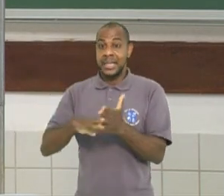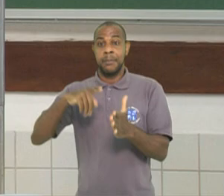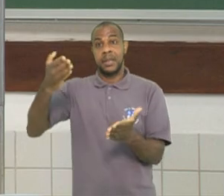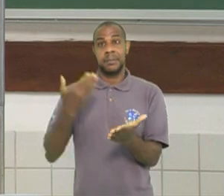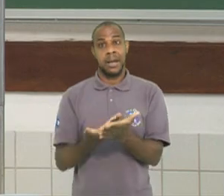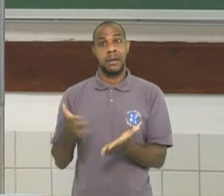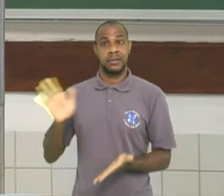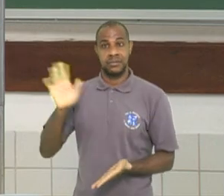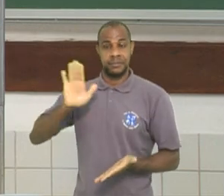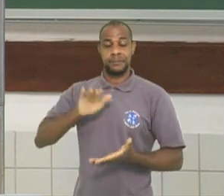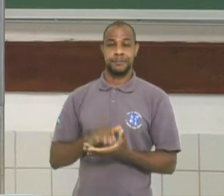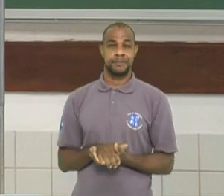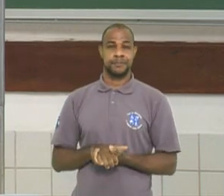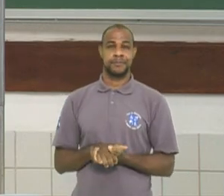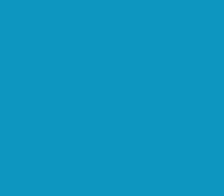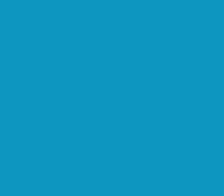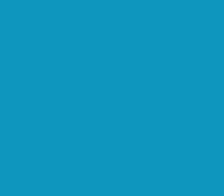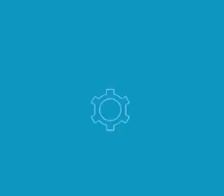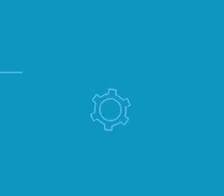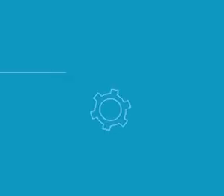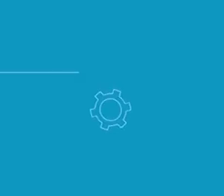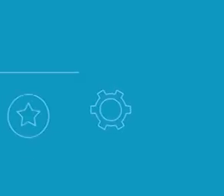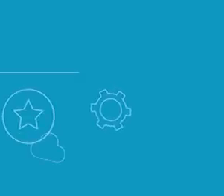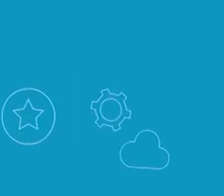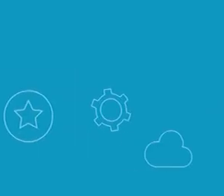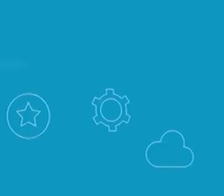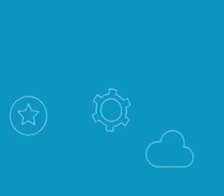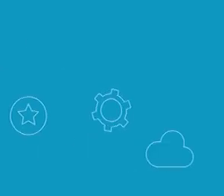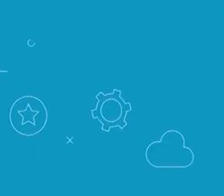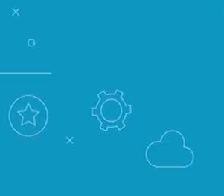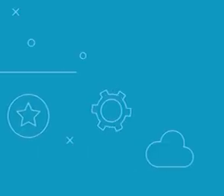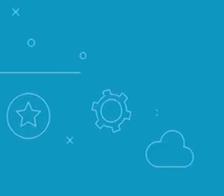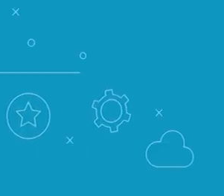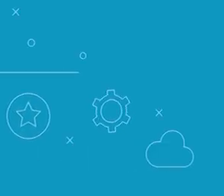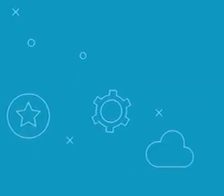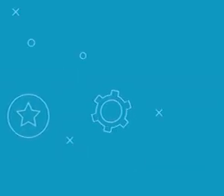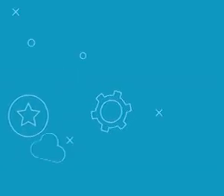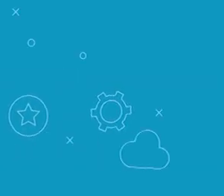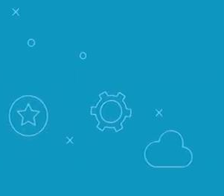aula gente beijos E aí